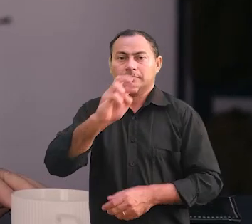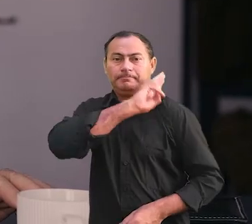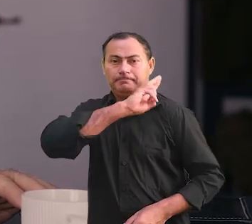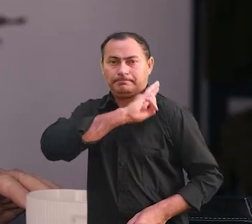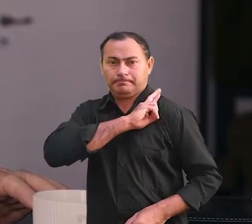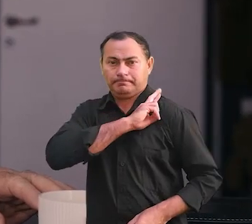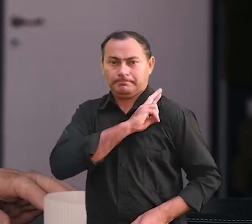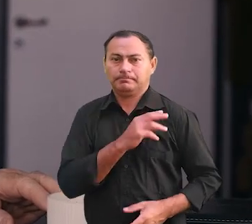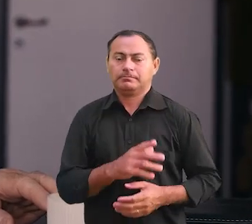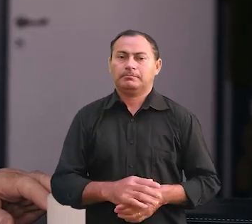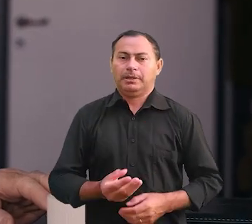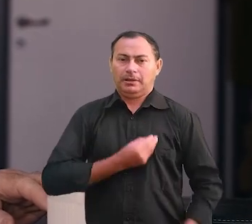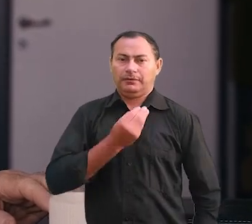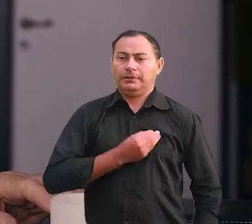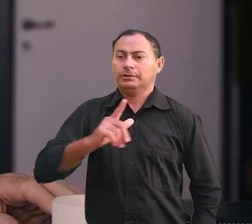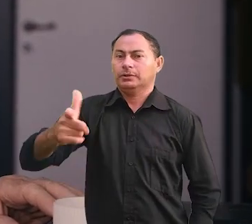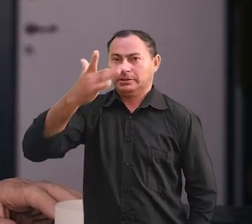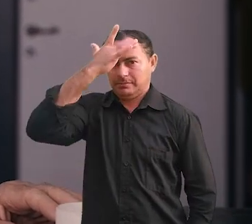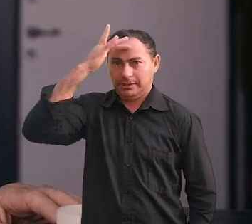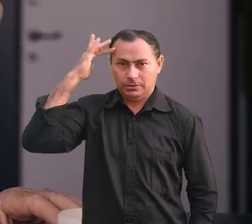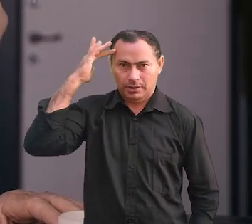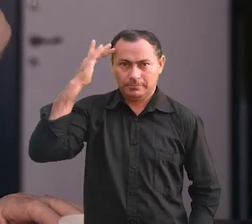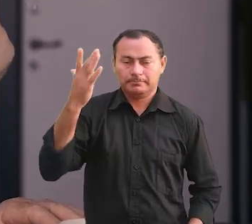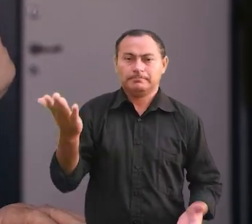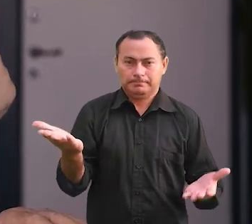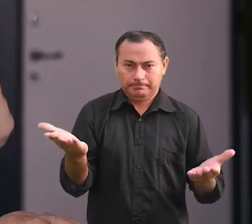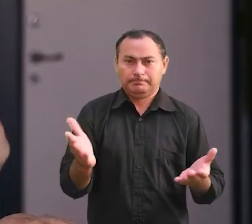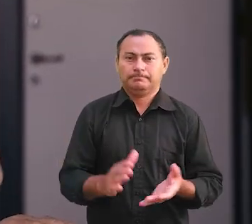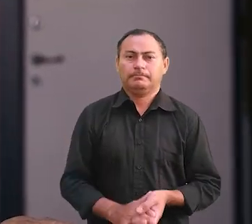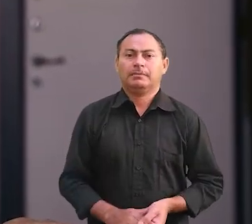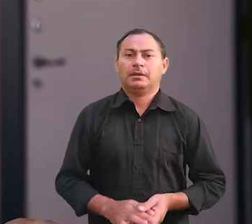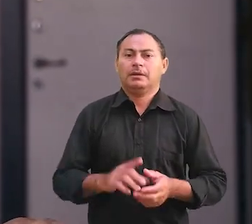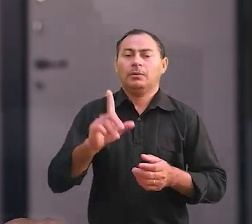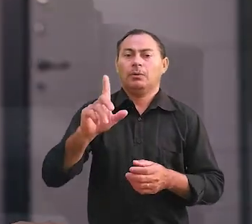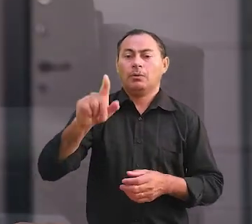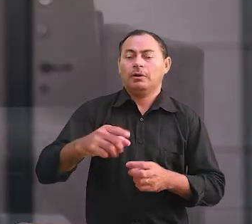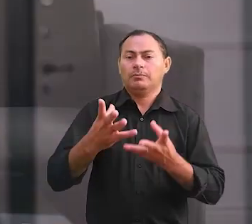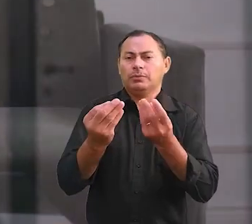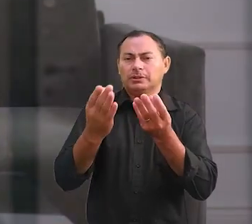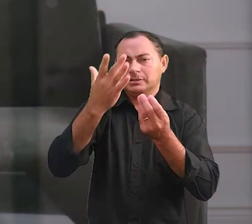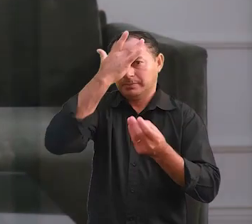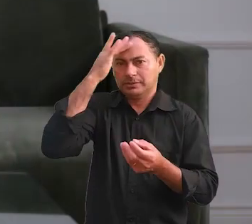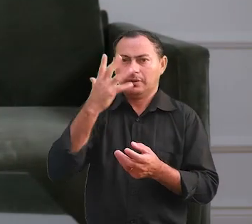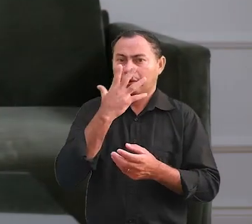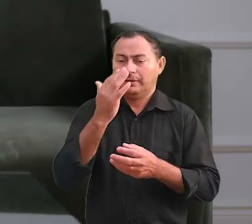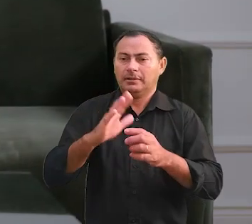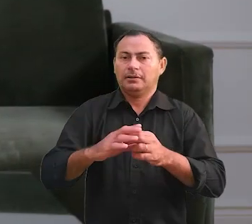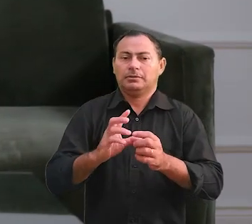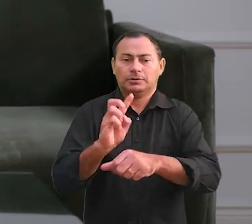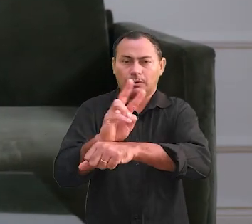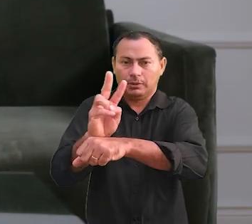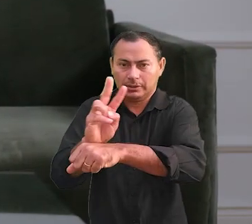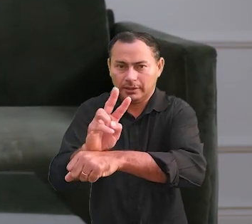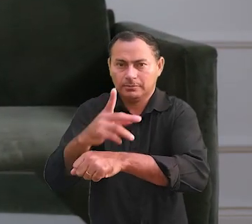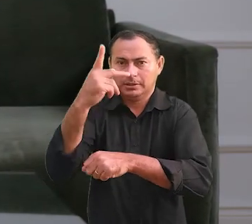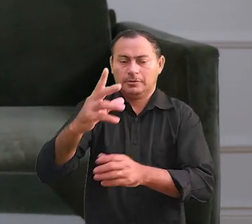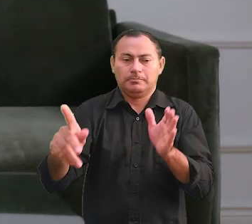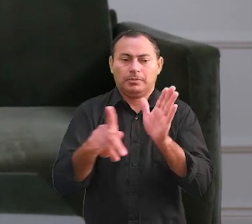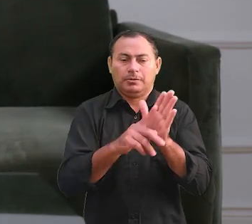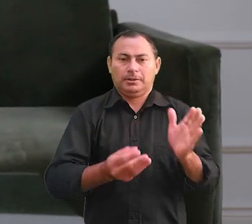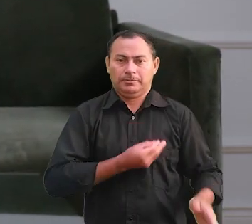disse que você era responsável pela vida de outras pessoas o negócio aqui muitas pessoas além de